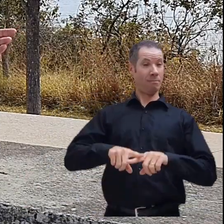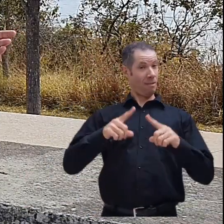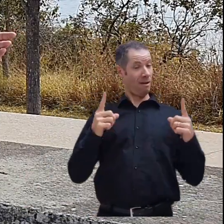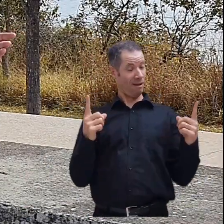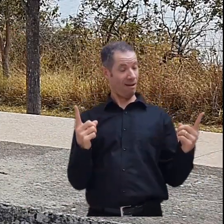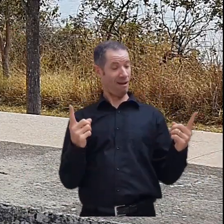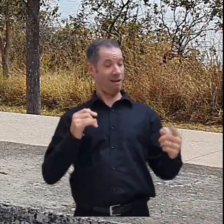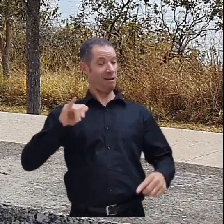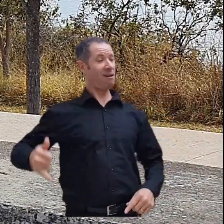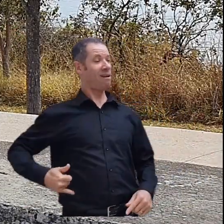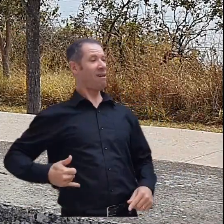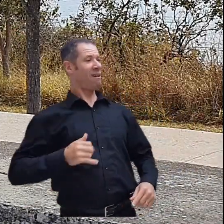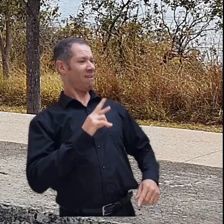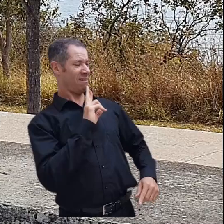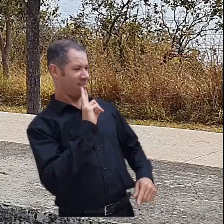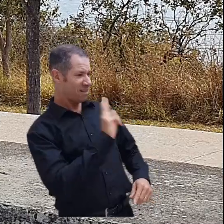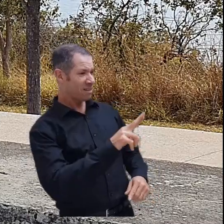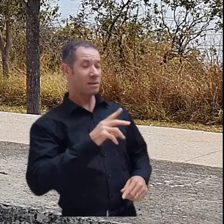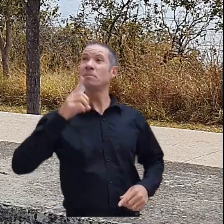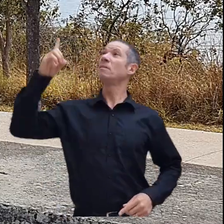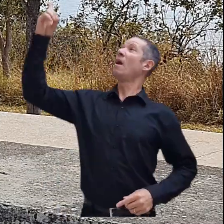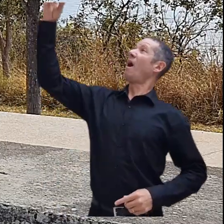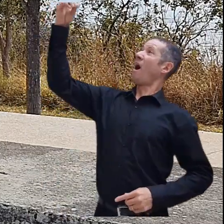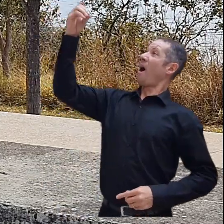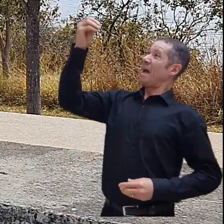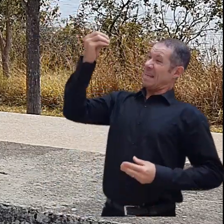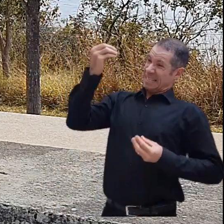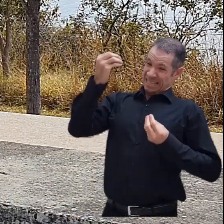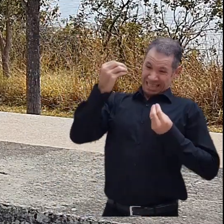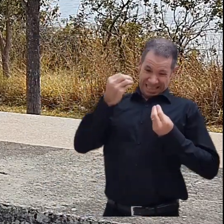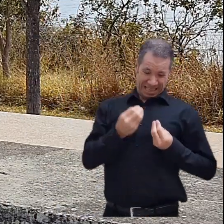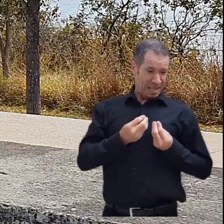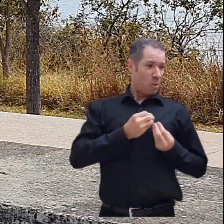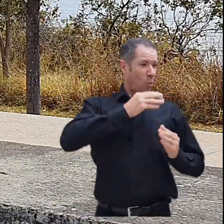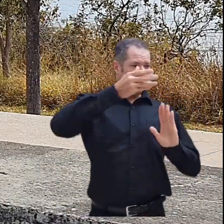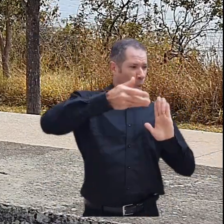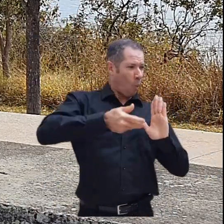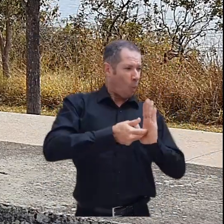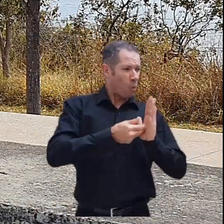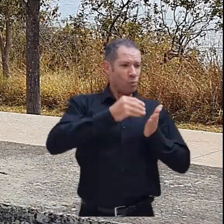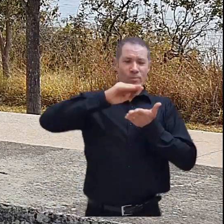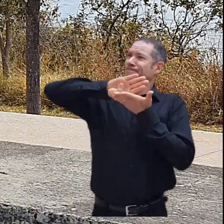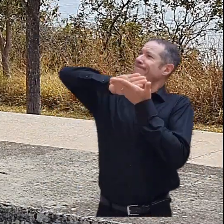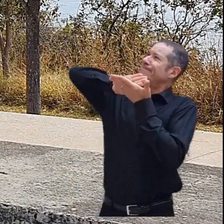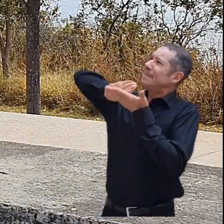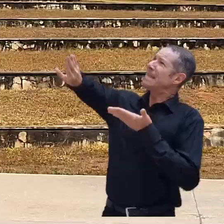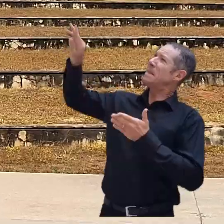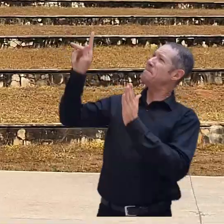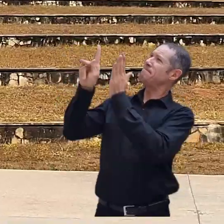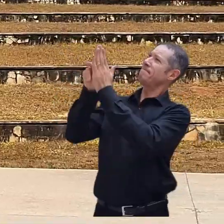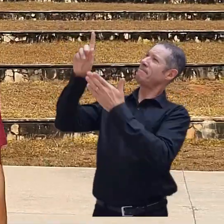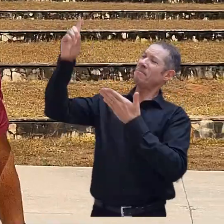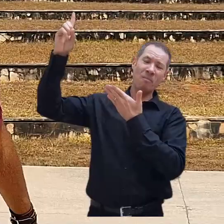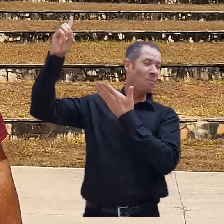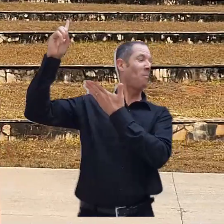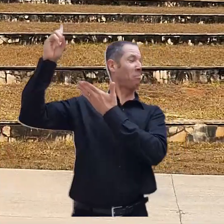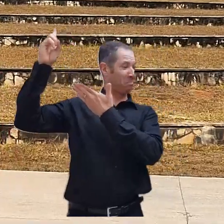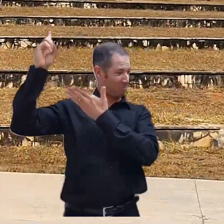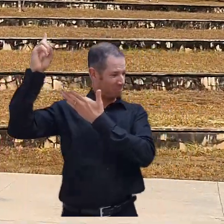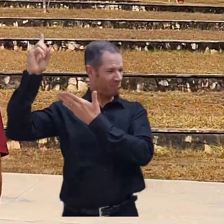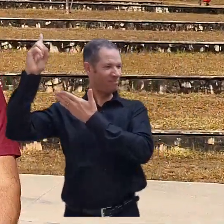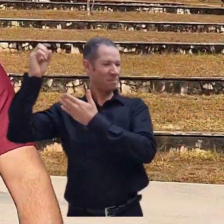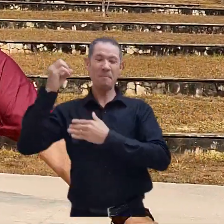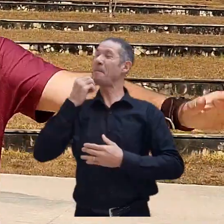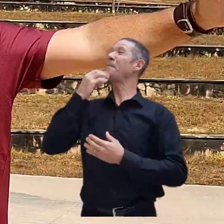Porém Jó disse: Deus, ele deu e ele mesmo tomou,